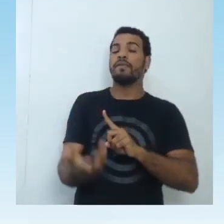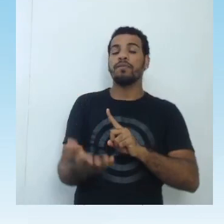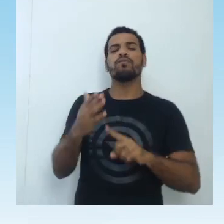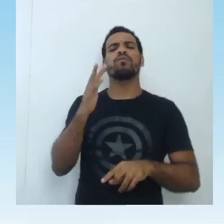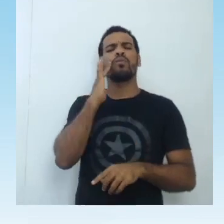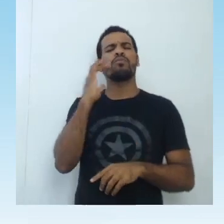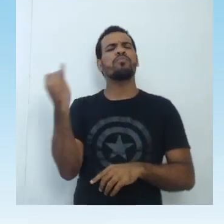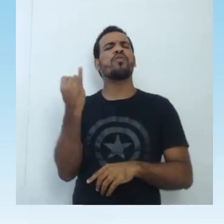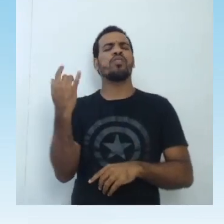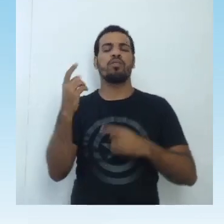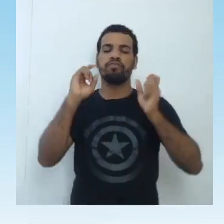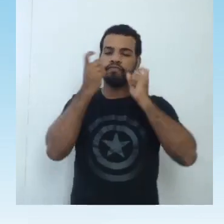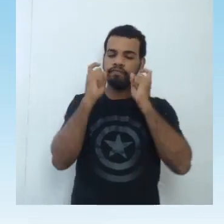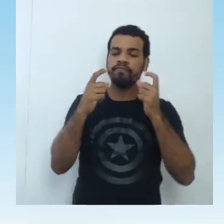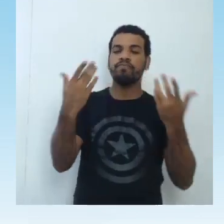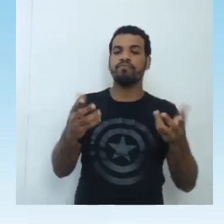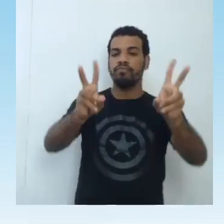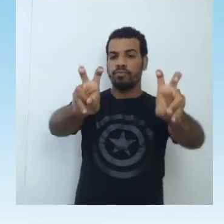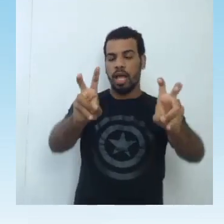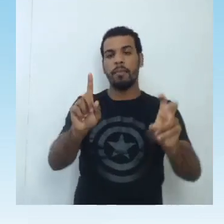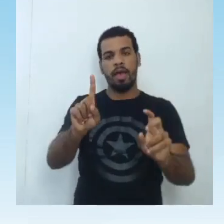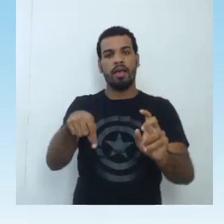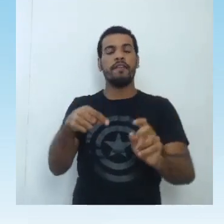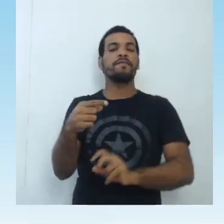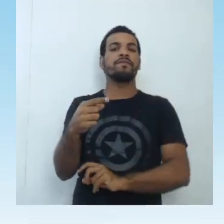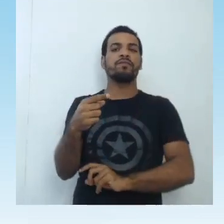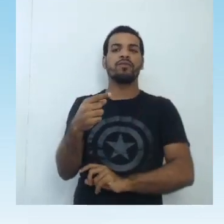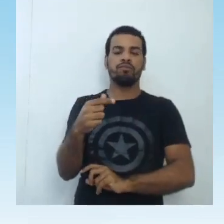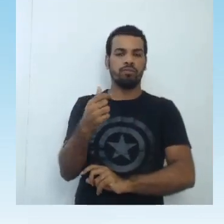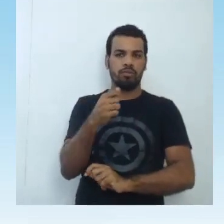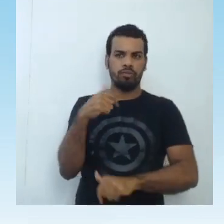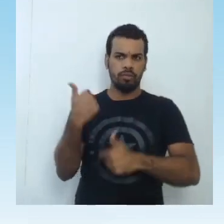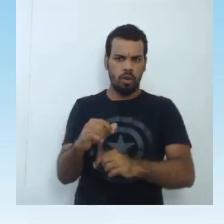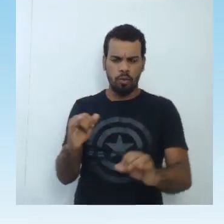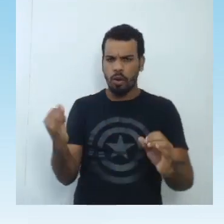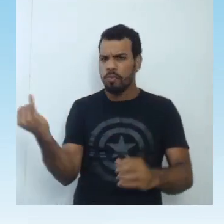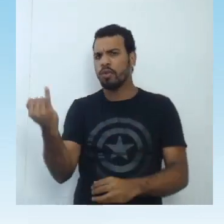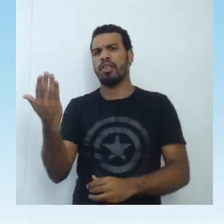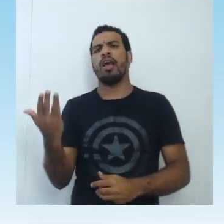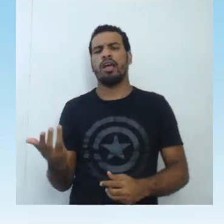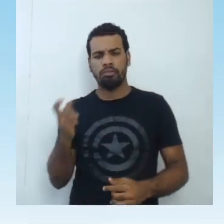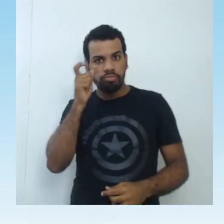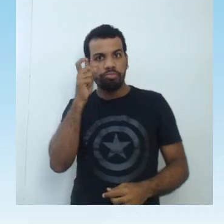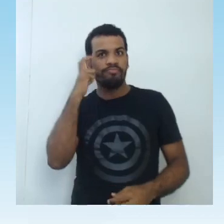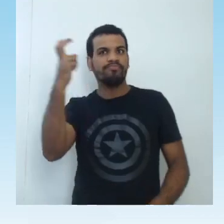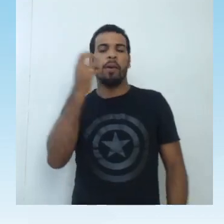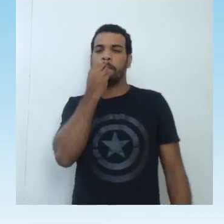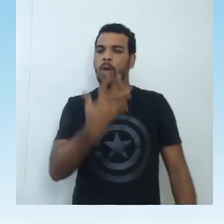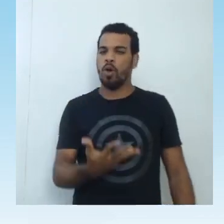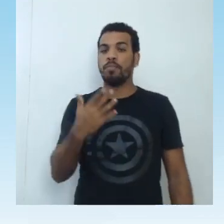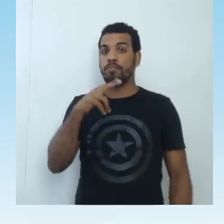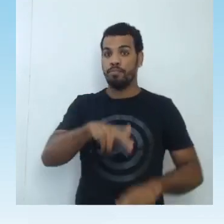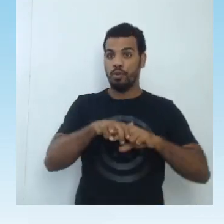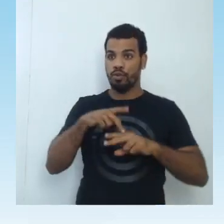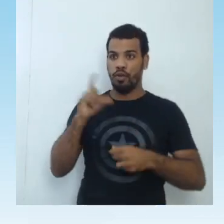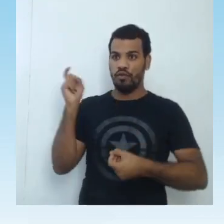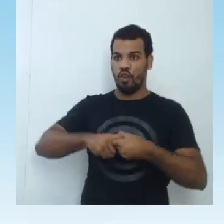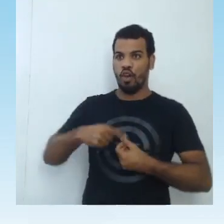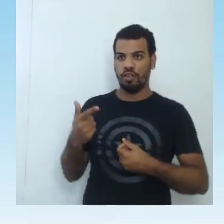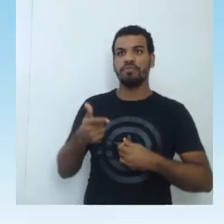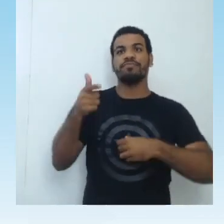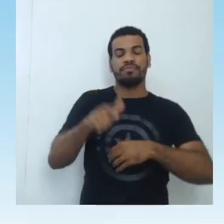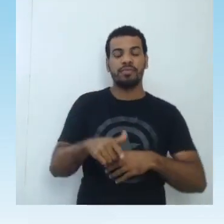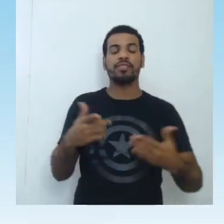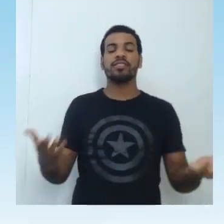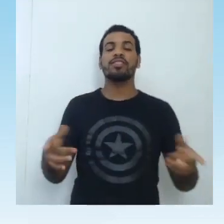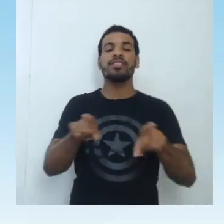importante que a gente discuta esse tema. Eu acho uma questão super bem trabalhada, super inteligente, por isso que eu estou trazendo essa questão de volta, e também